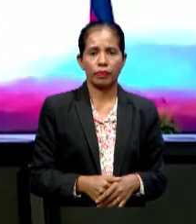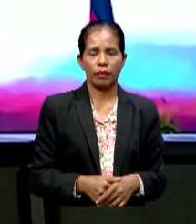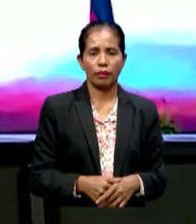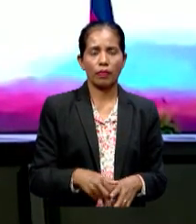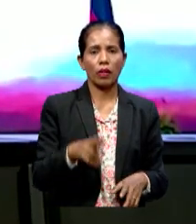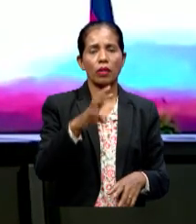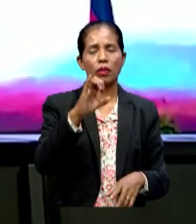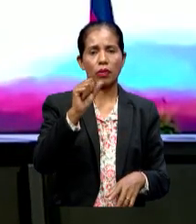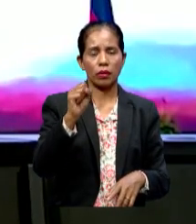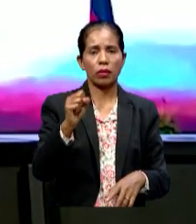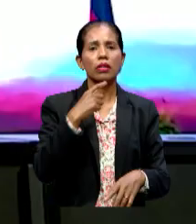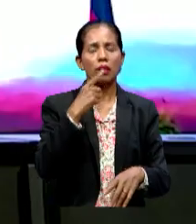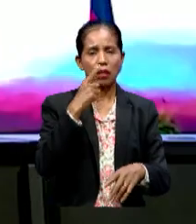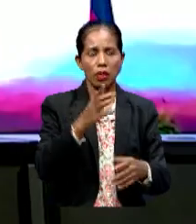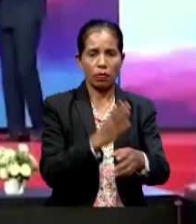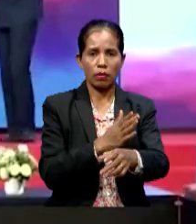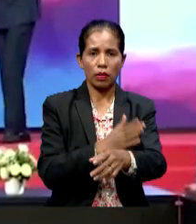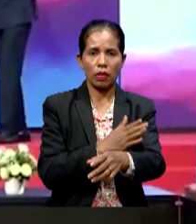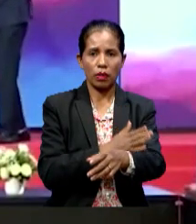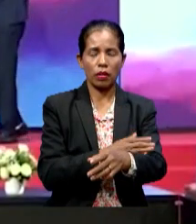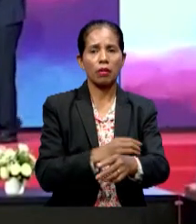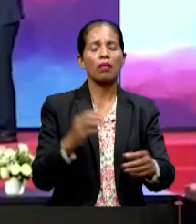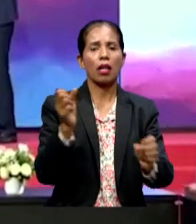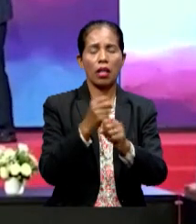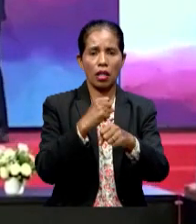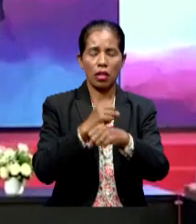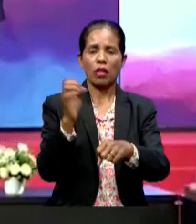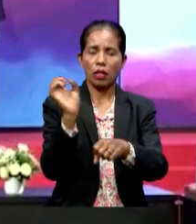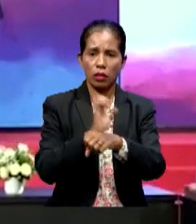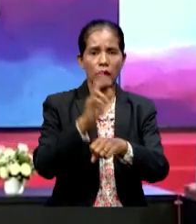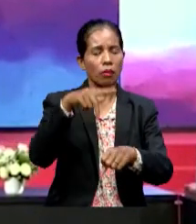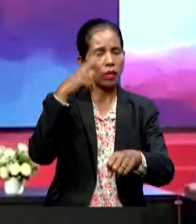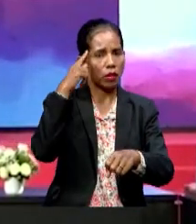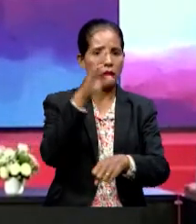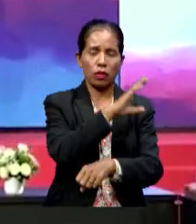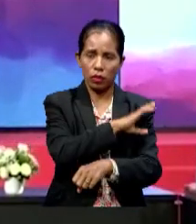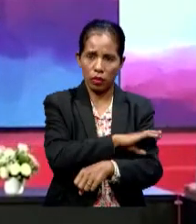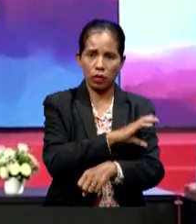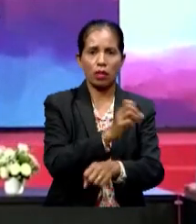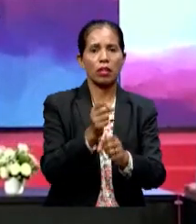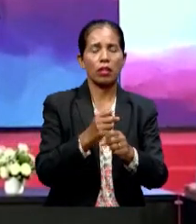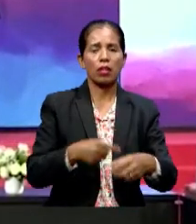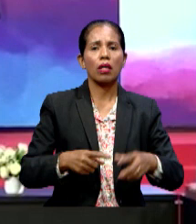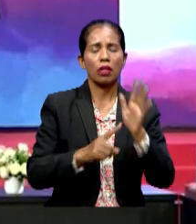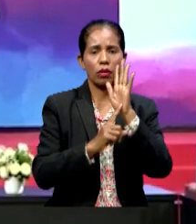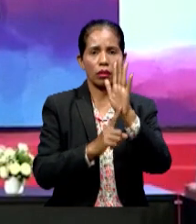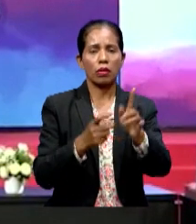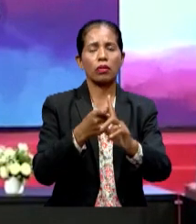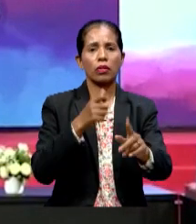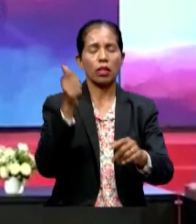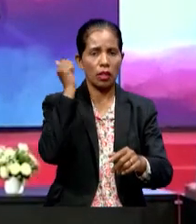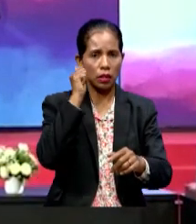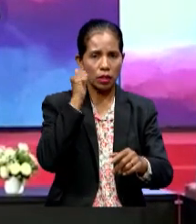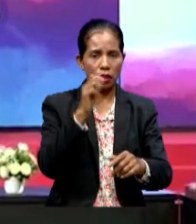Rússia esforço ona a tu promove laço econômica, política no segurança. Nebe aproxima liu ho Ásia,